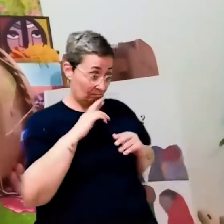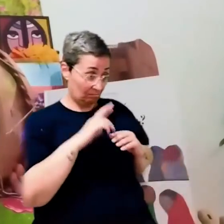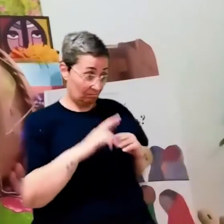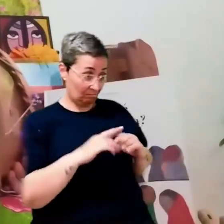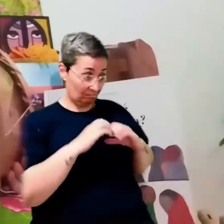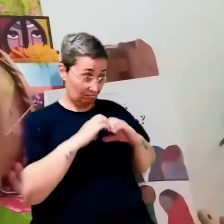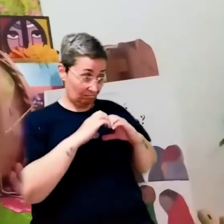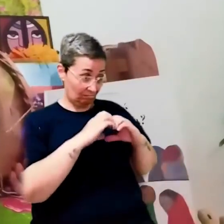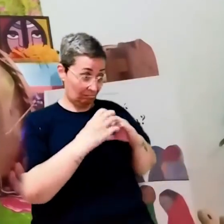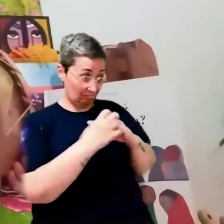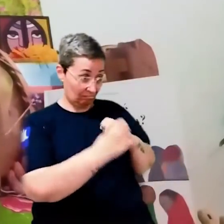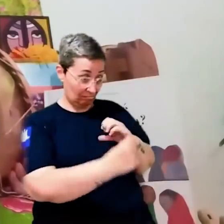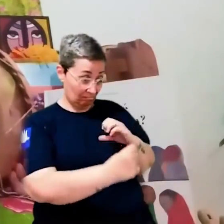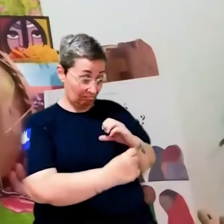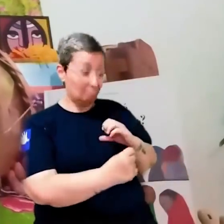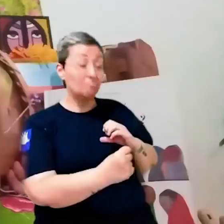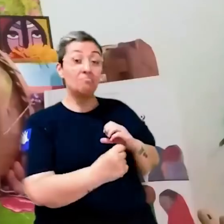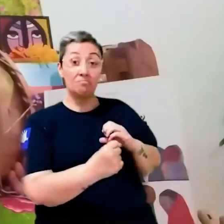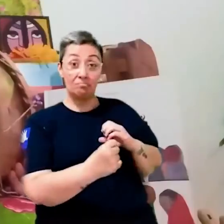eu roubei teu